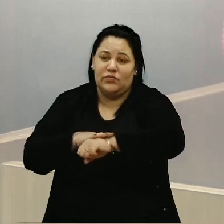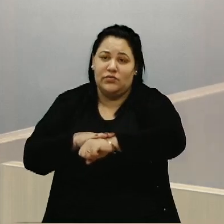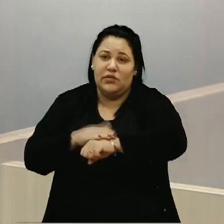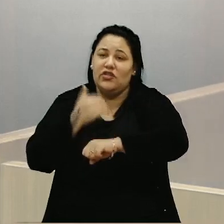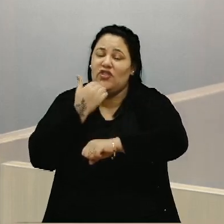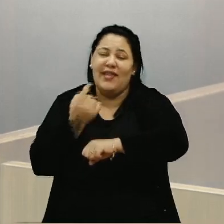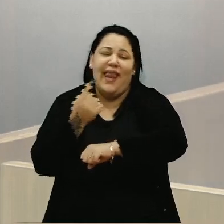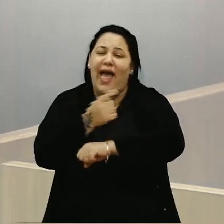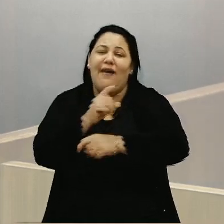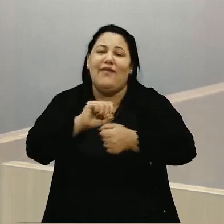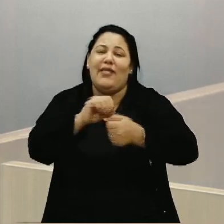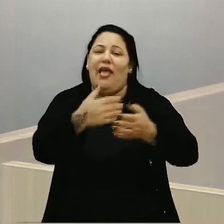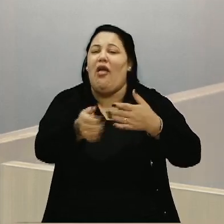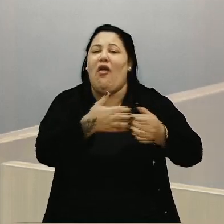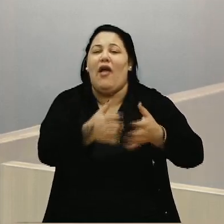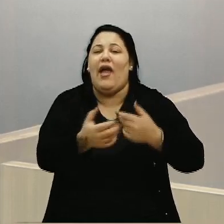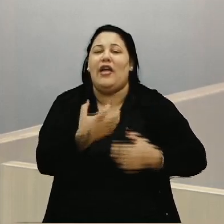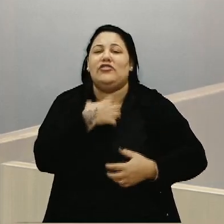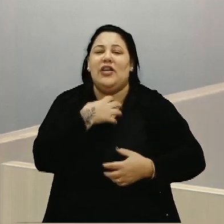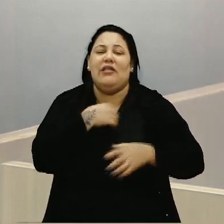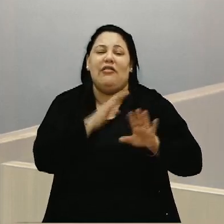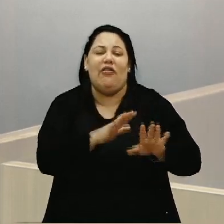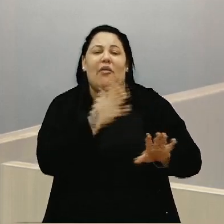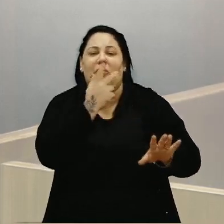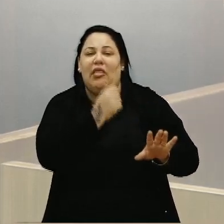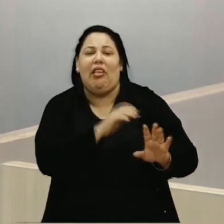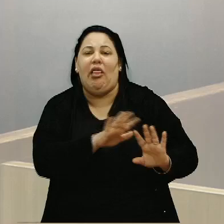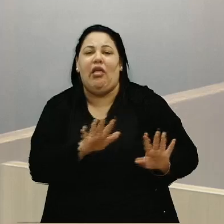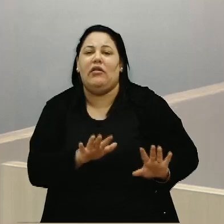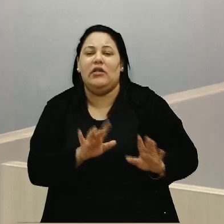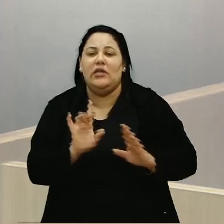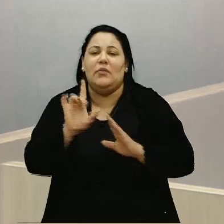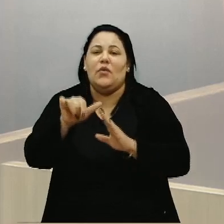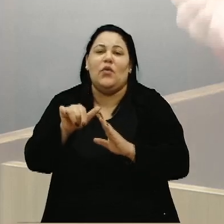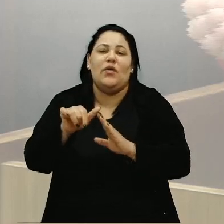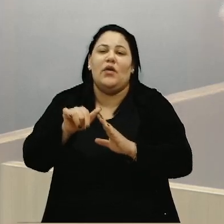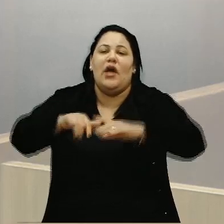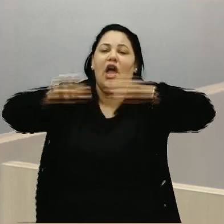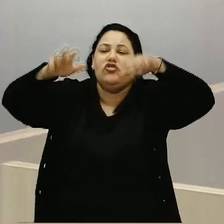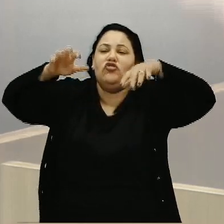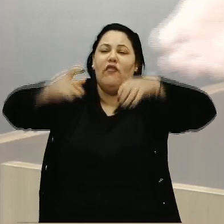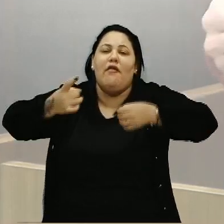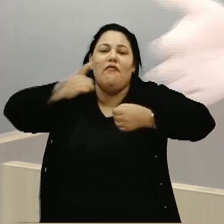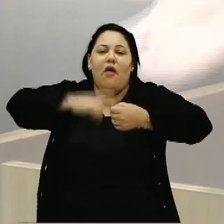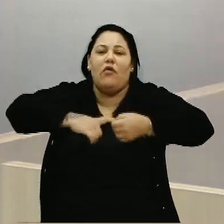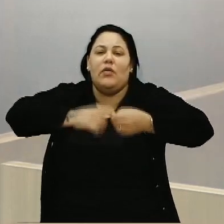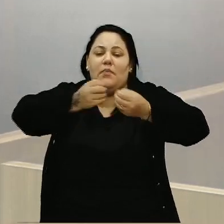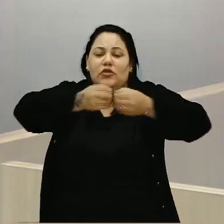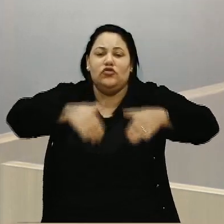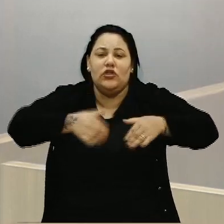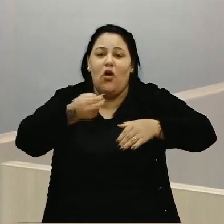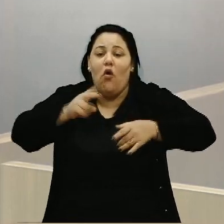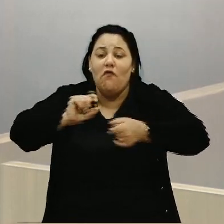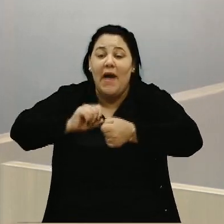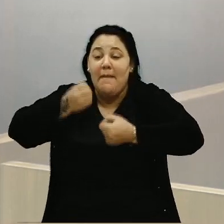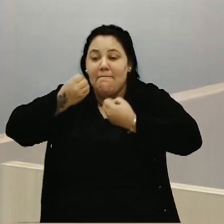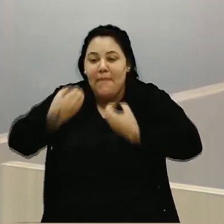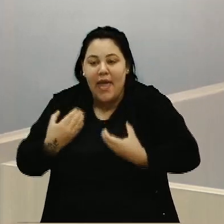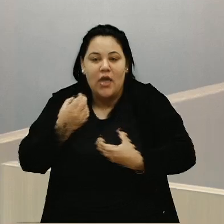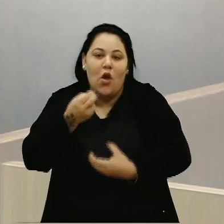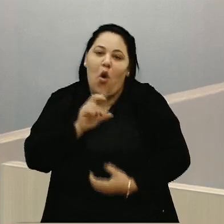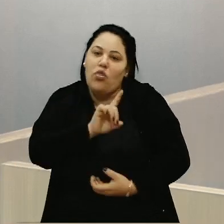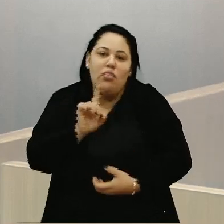tampa-buraco, deixar bonito ali, não. E da próxima chuva voltar tudo ao normal. Ou faz bem feito ou nem faça.